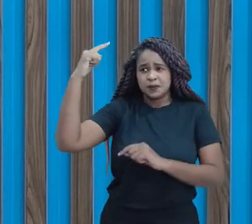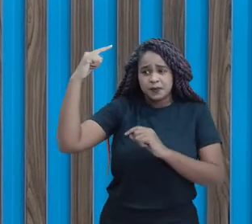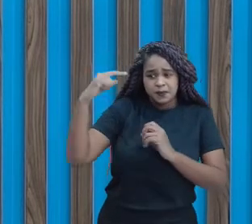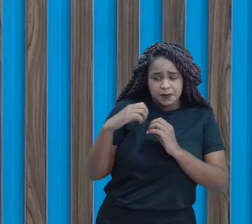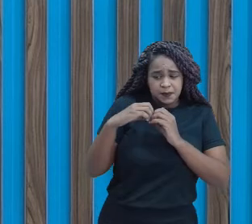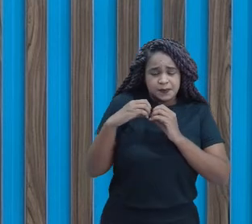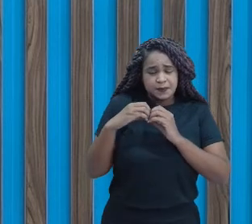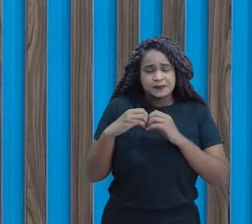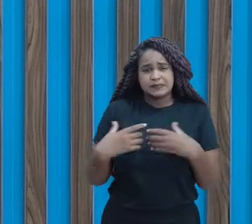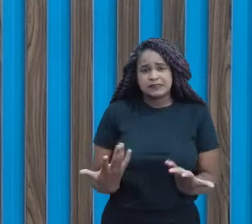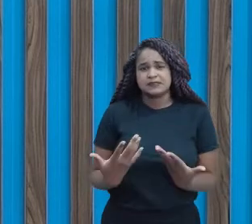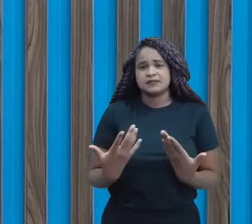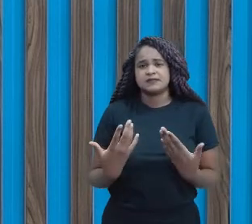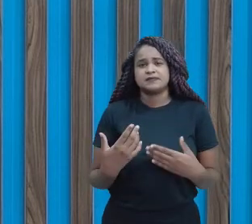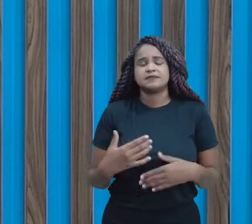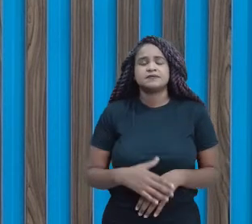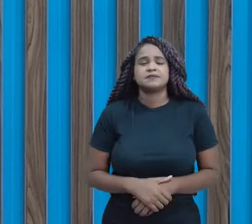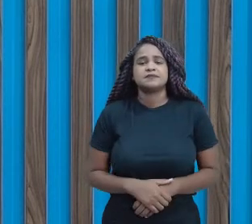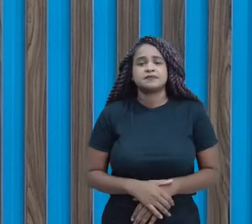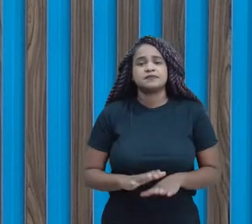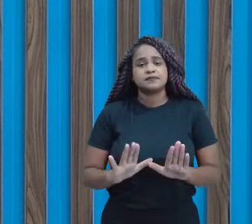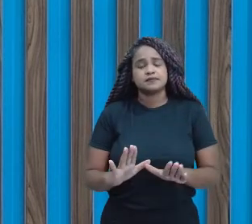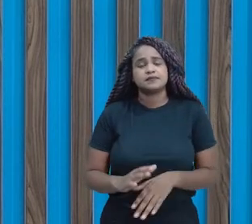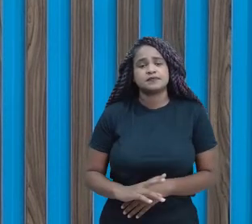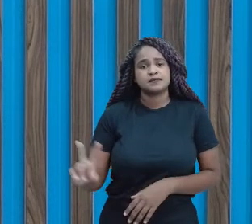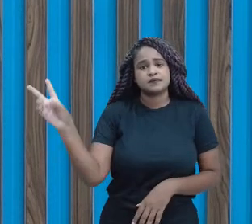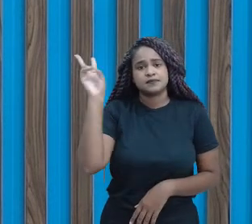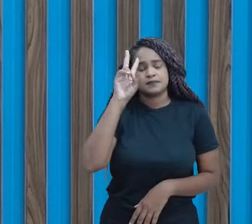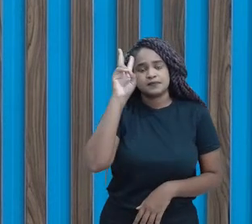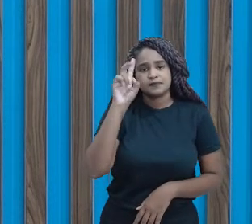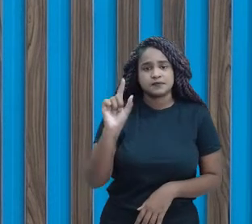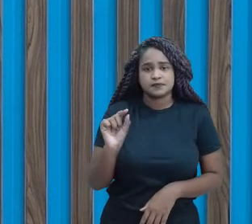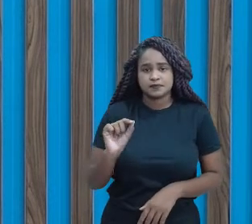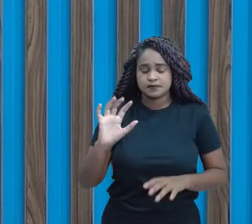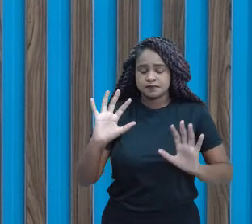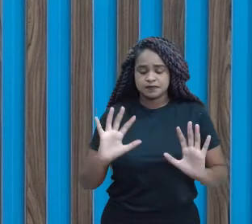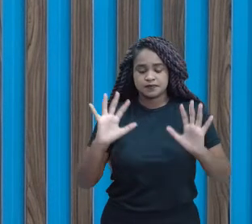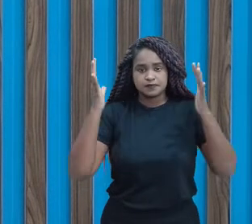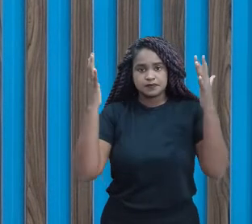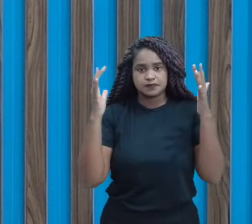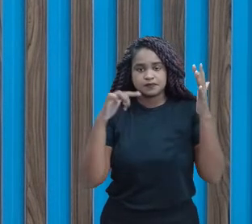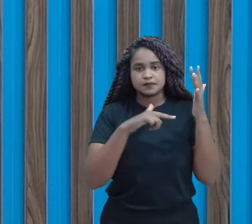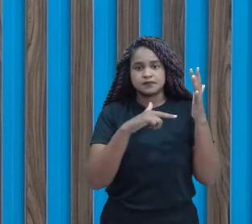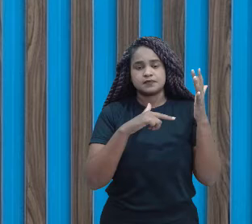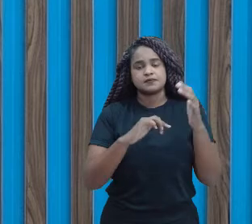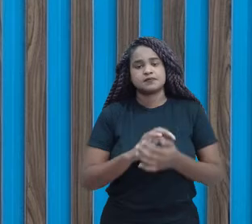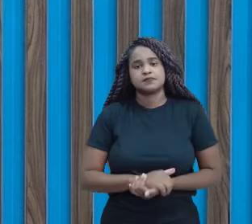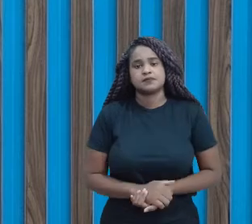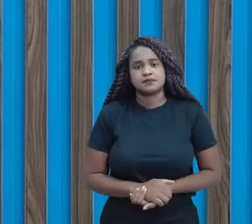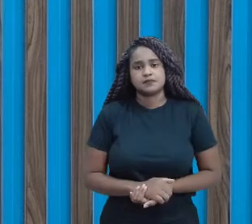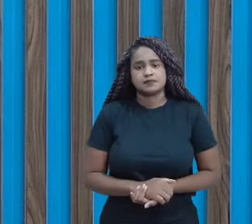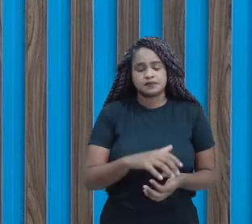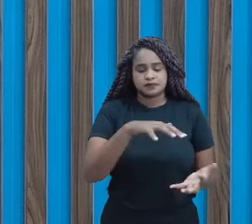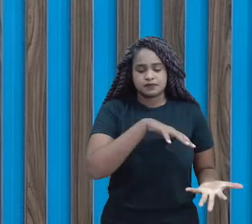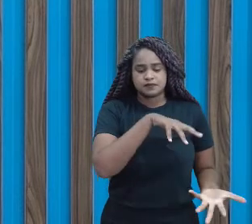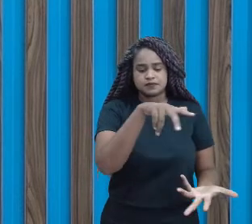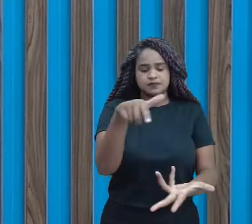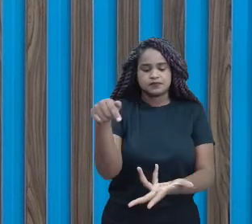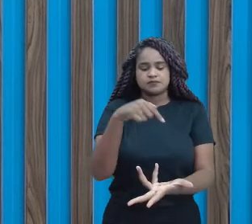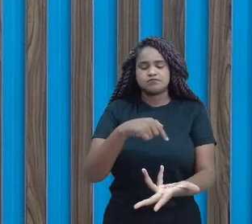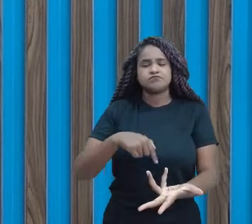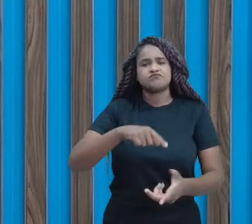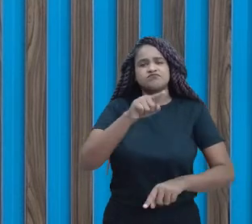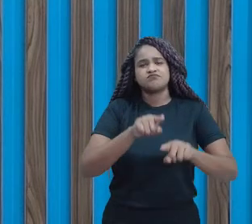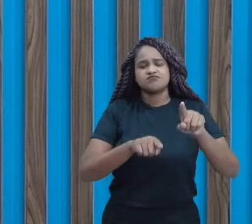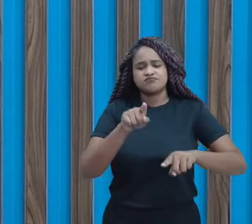seguindo, parece até desenho animado. Mas lembrar vocês que o clima, o tempo no globo terrestre, ele tem